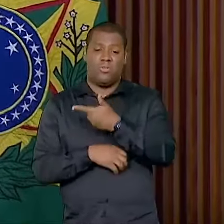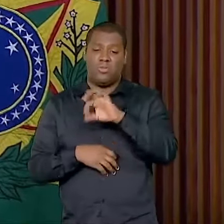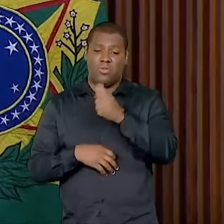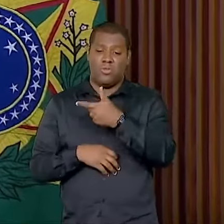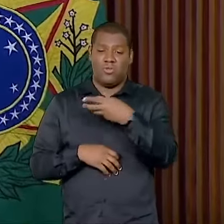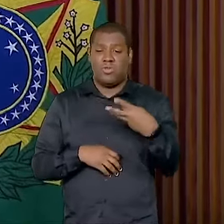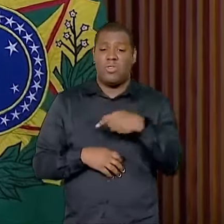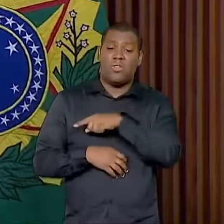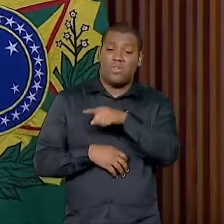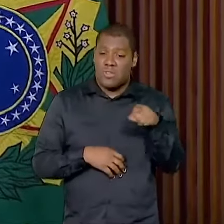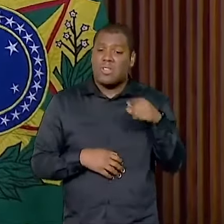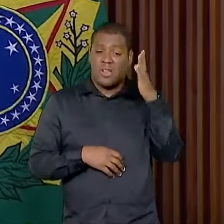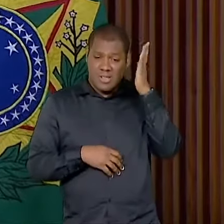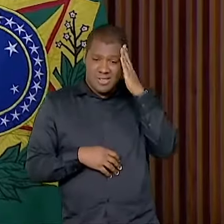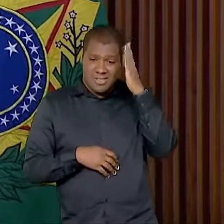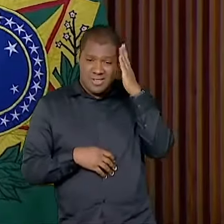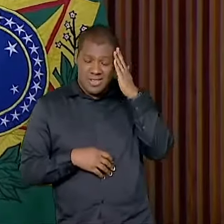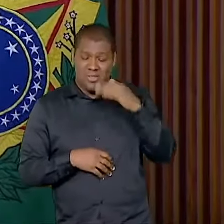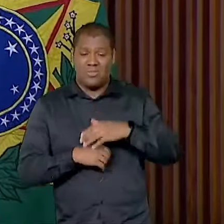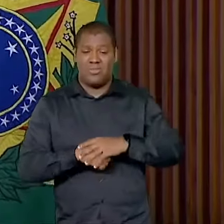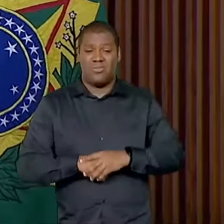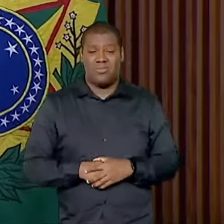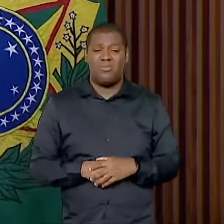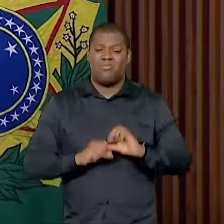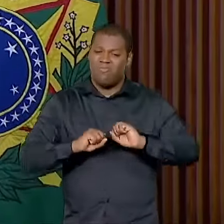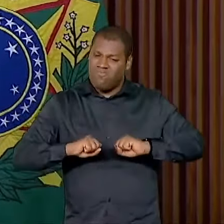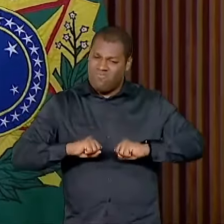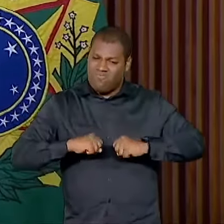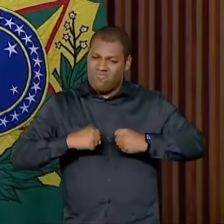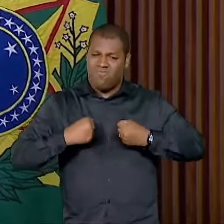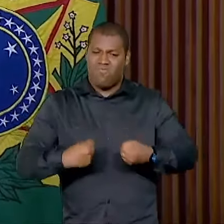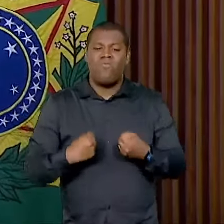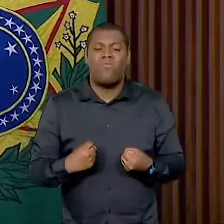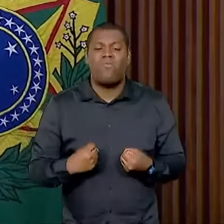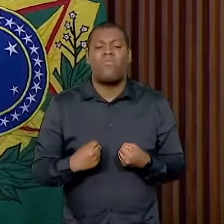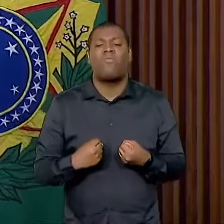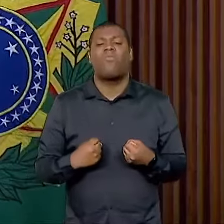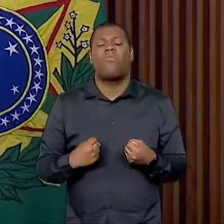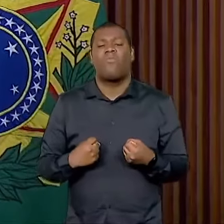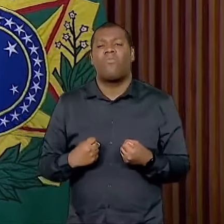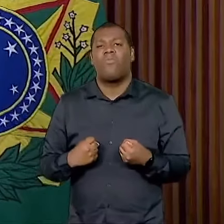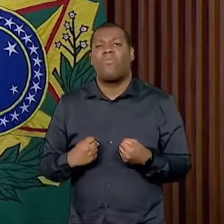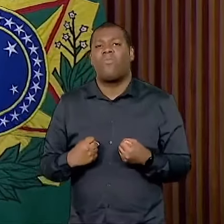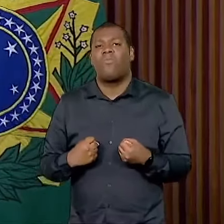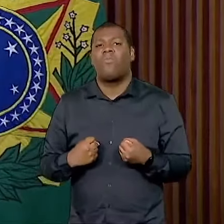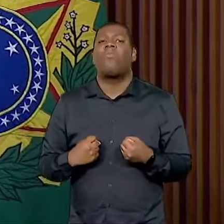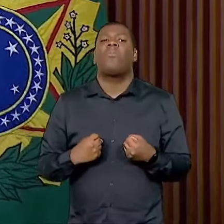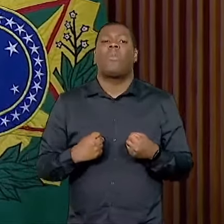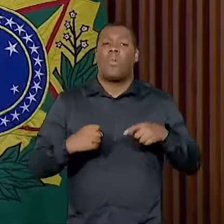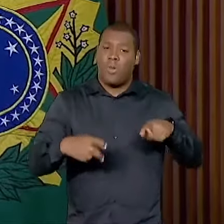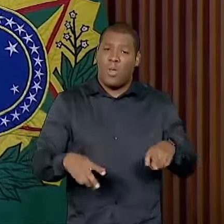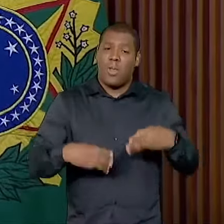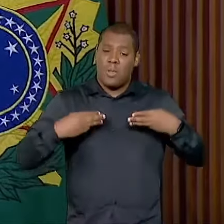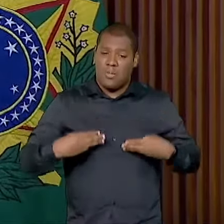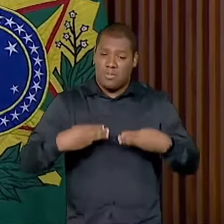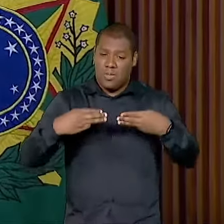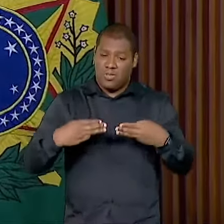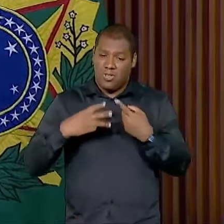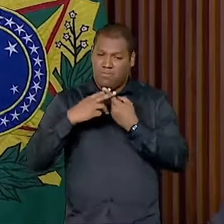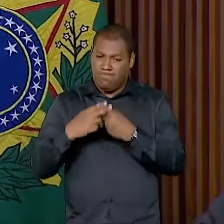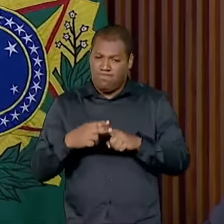do trabalho que vocês tiveram para reconstruir, para formatar novamente o ministério. Eu sei